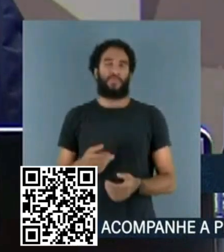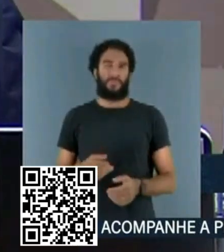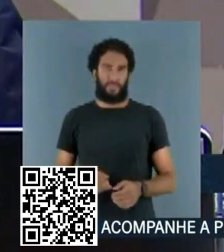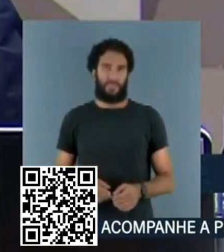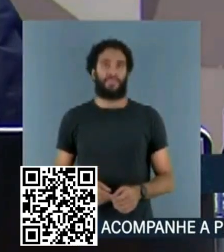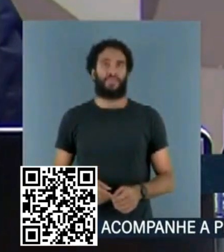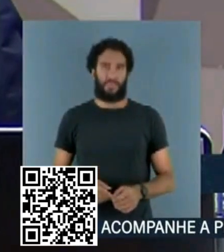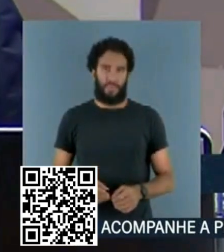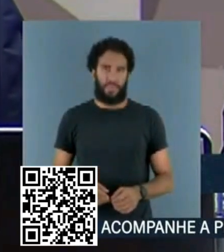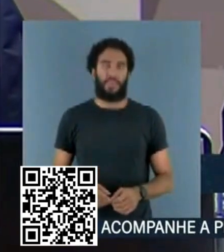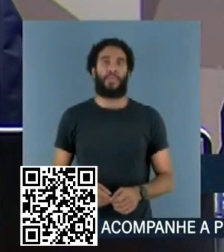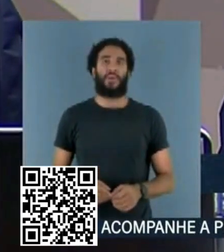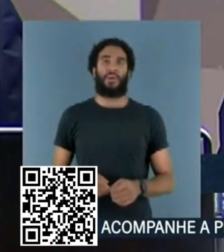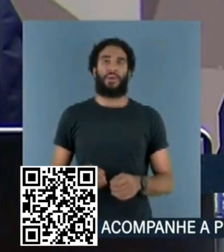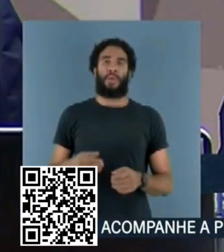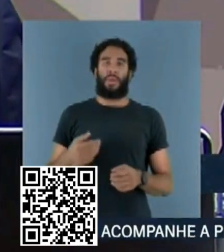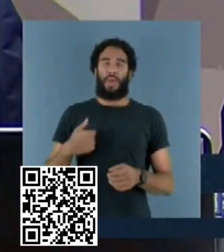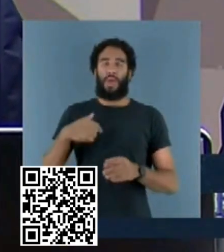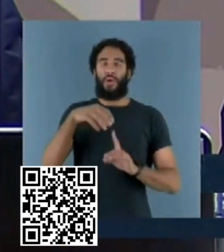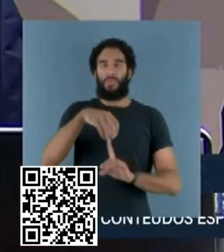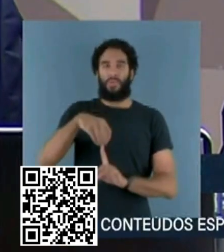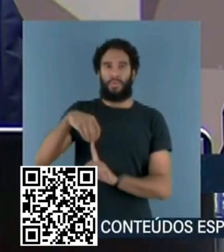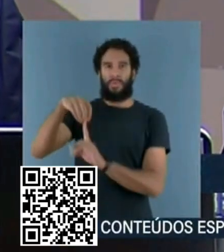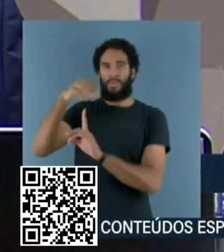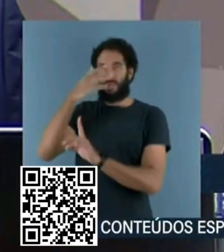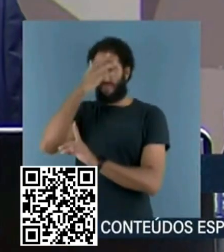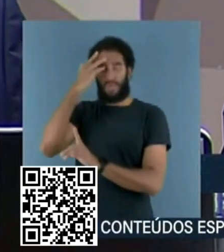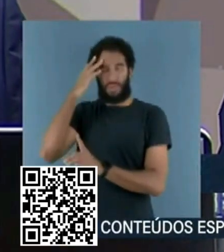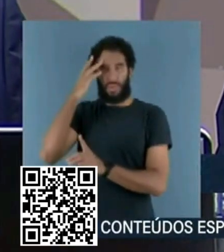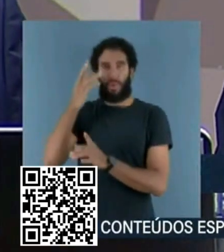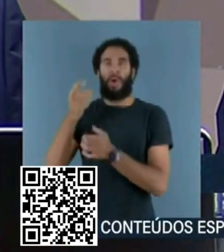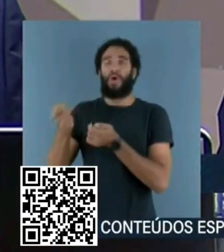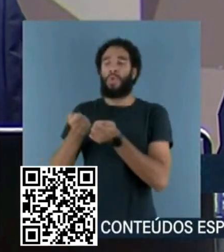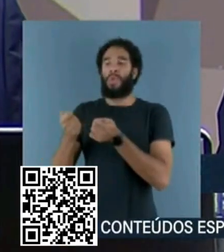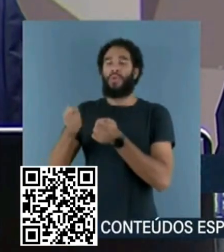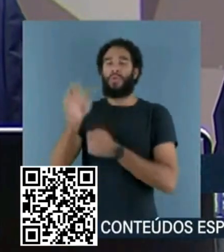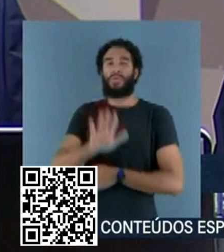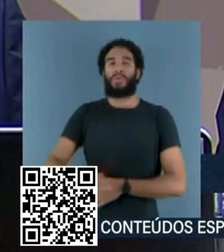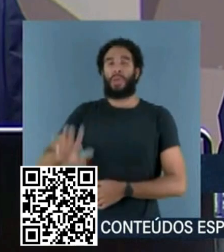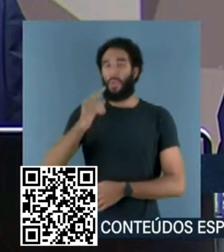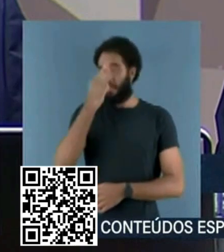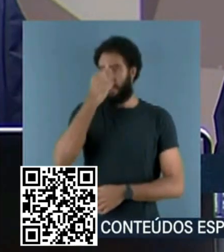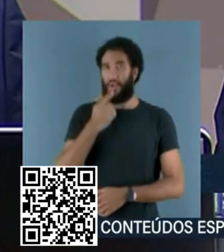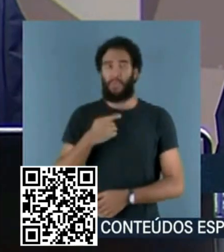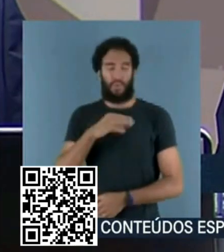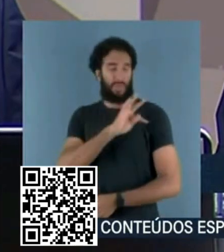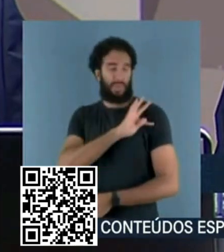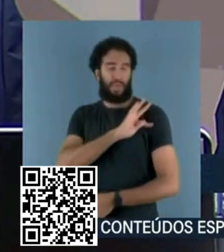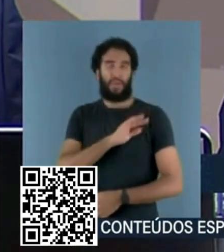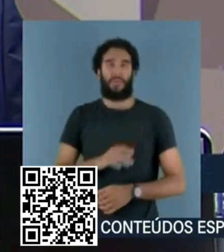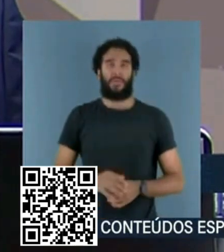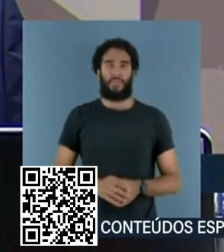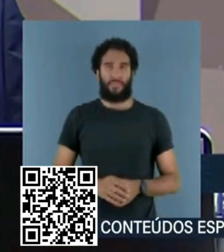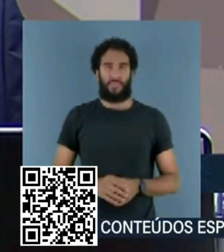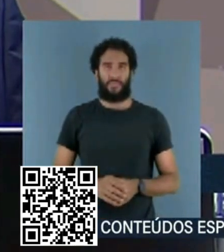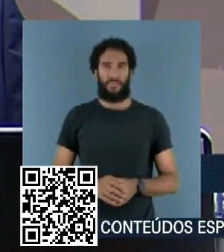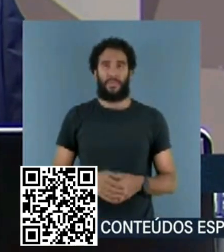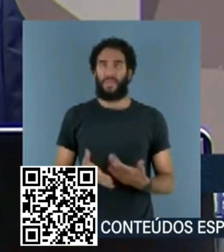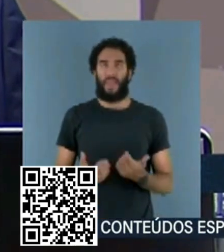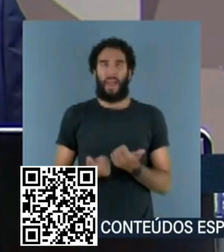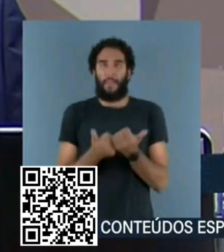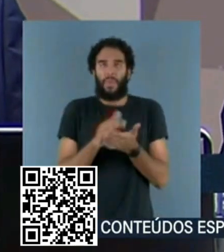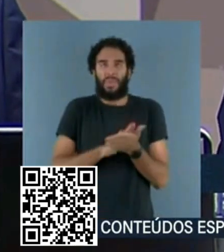e posteriormente fui alçado ao cargo de comandante-geral com uma escolha de perfil técnico, sem qualquer apoio de